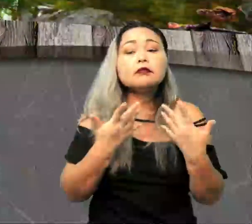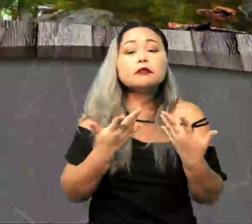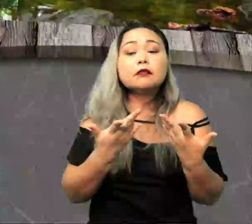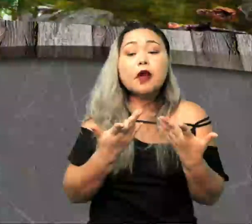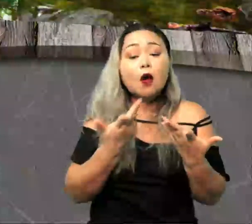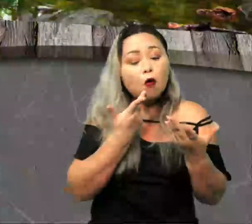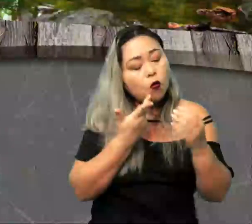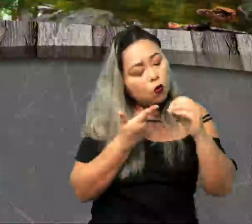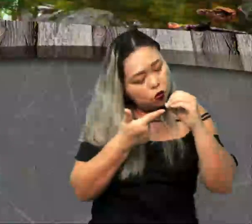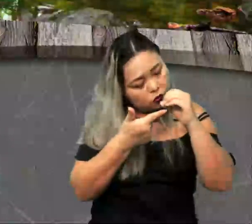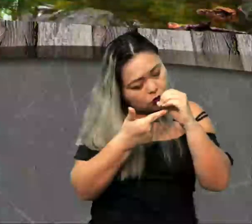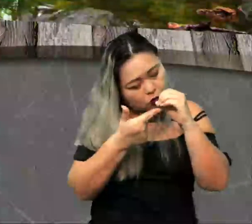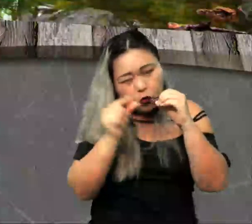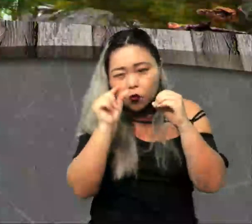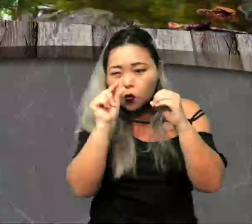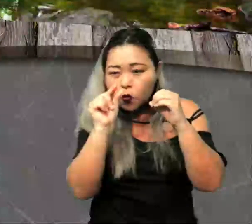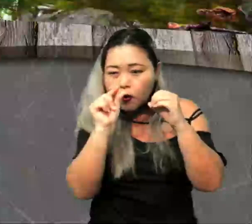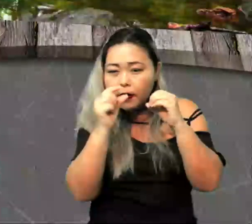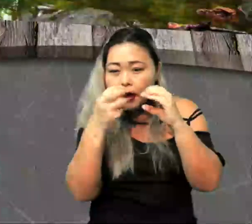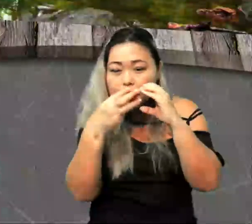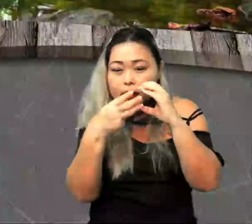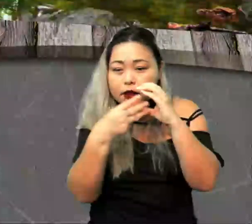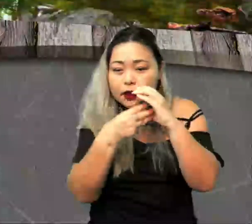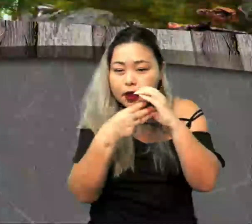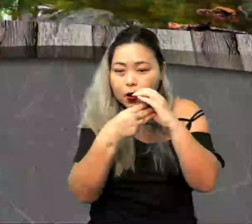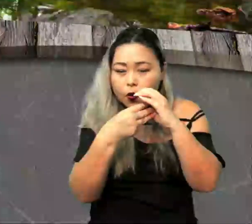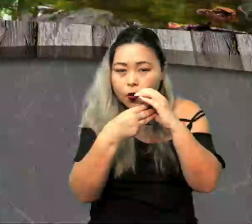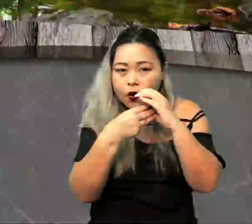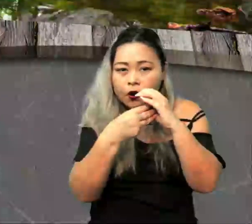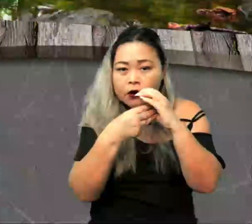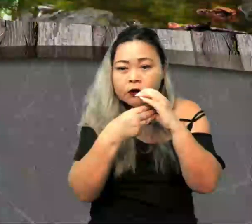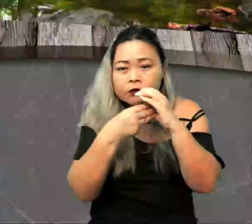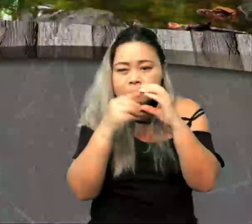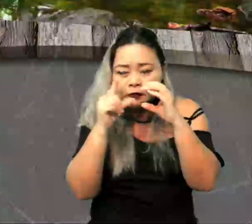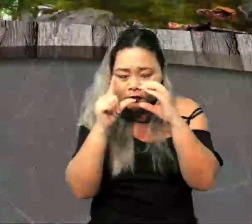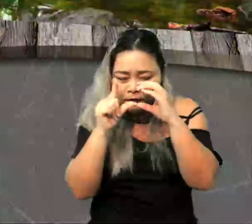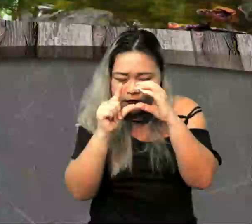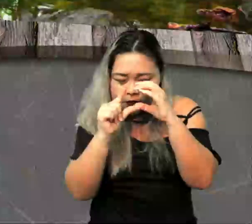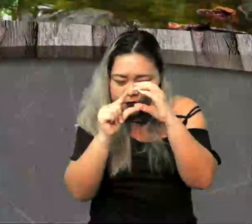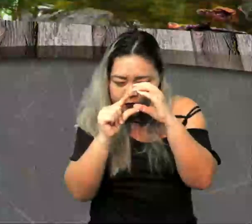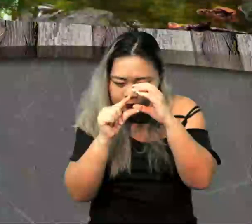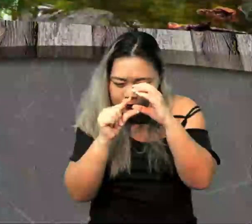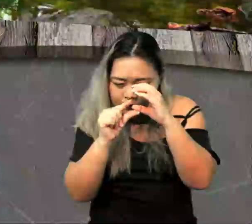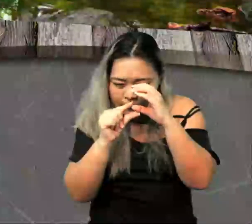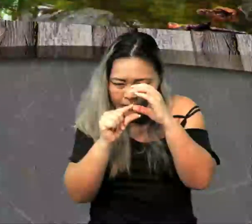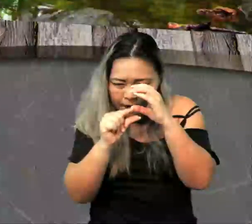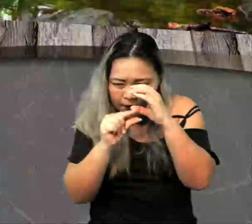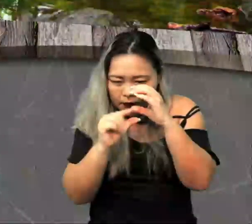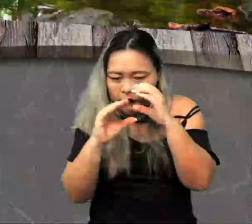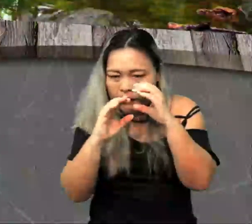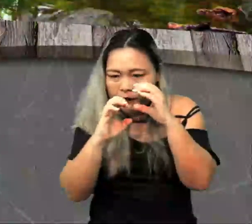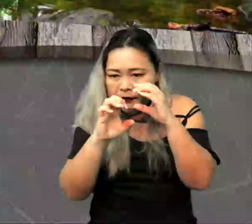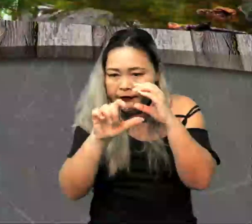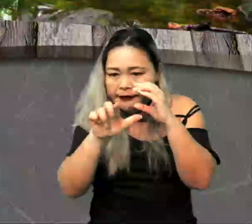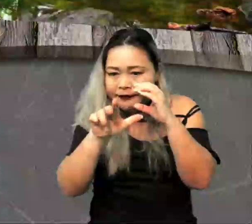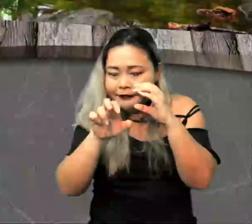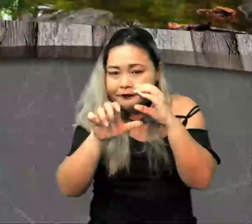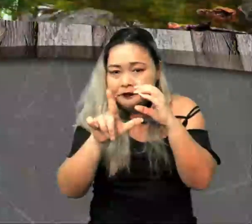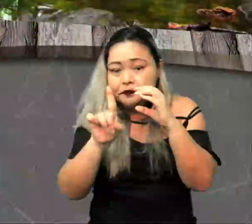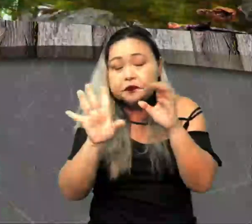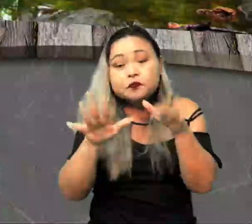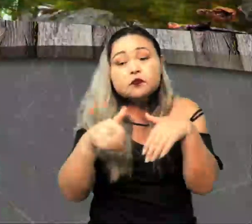a chamar aquilo ali de pequenas células. E aí deu um diminutivo, ficou célula, e aí